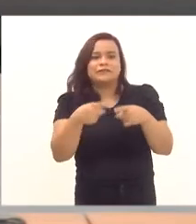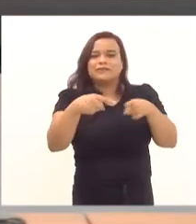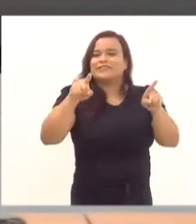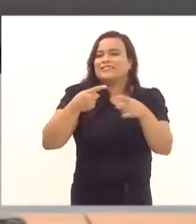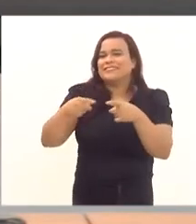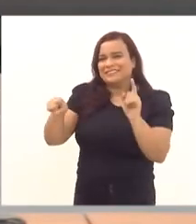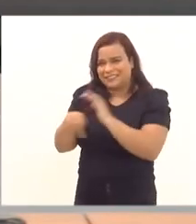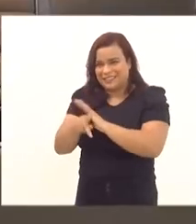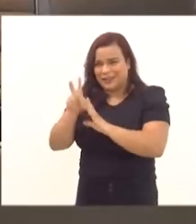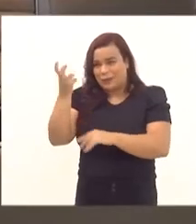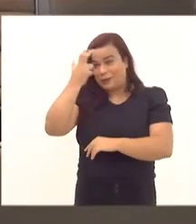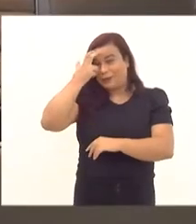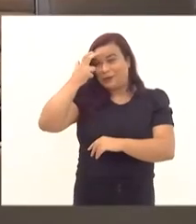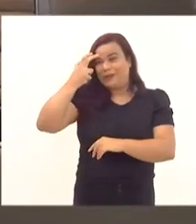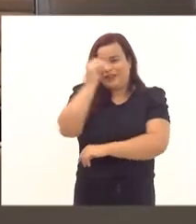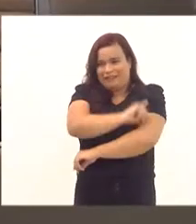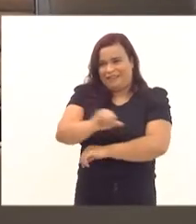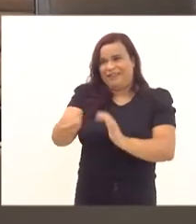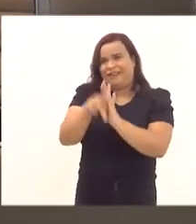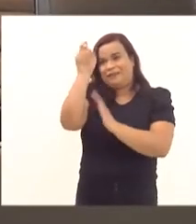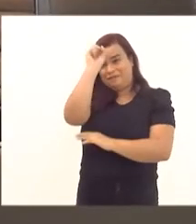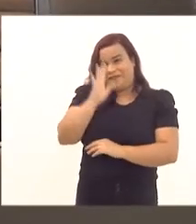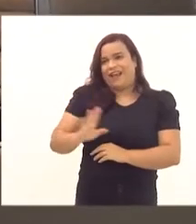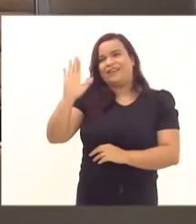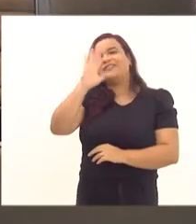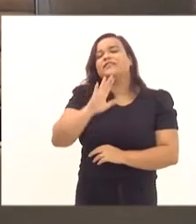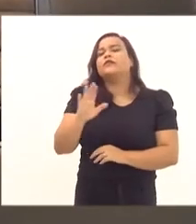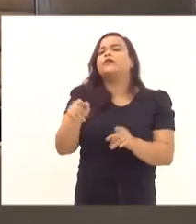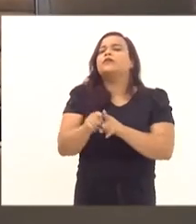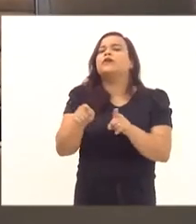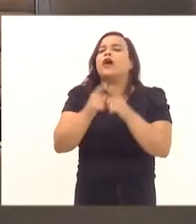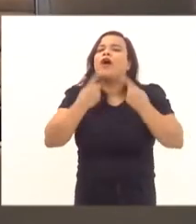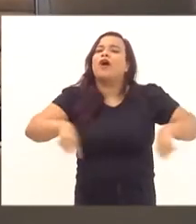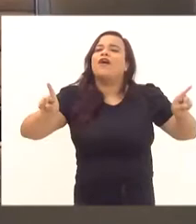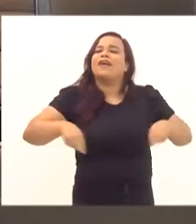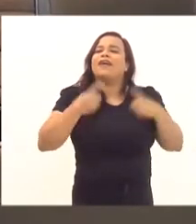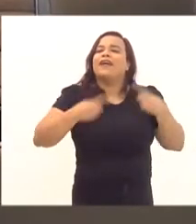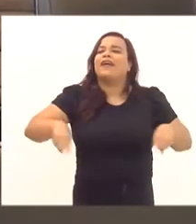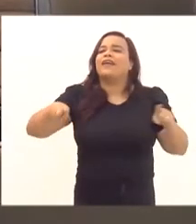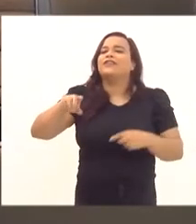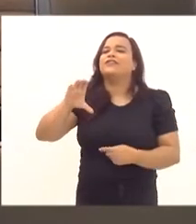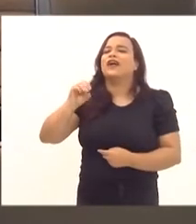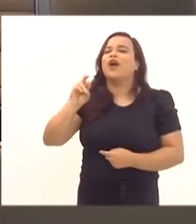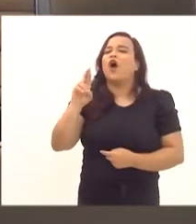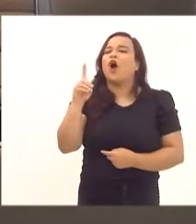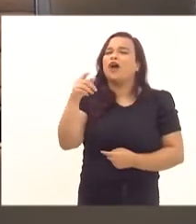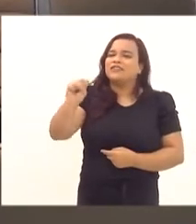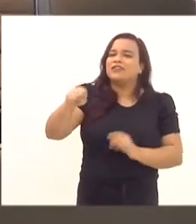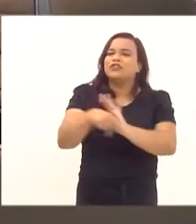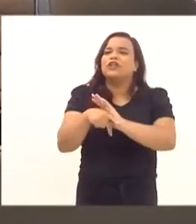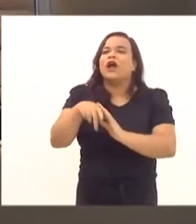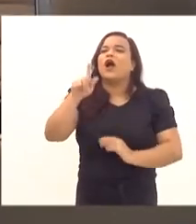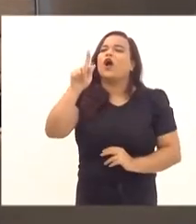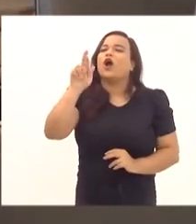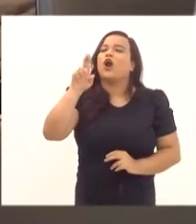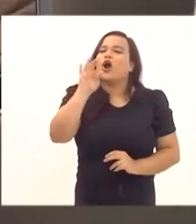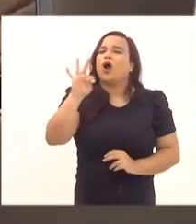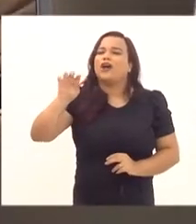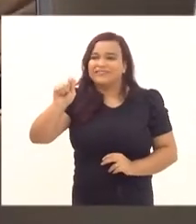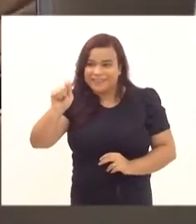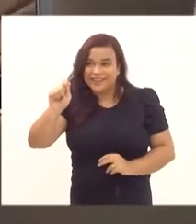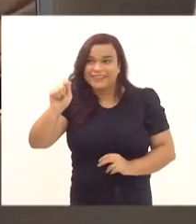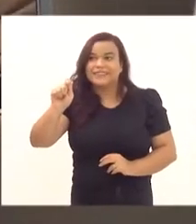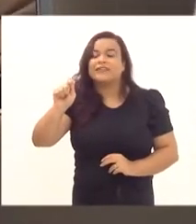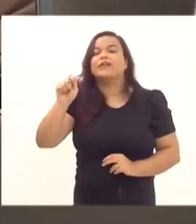mas também orquestra Orquestra de cordas Da Grota né oferta de cordas Da Grota é